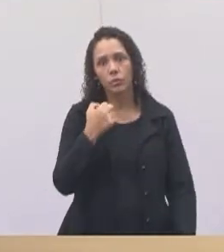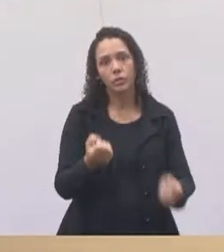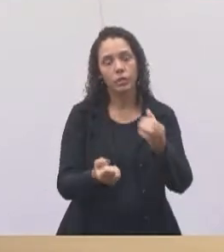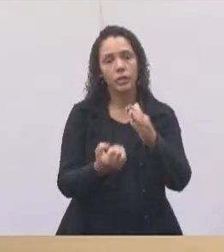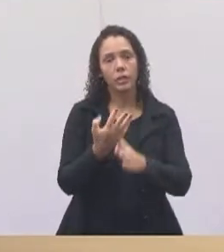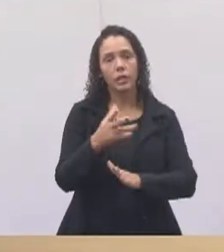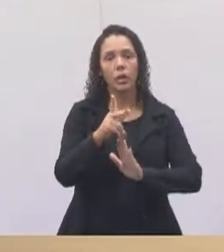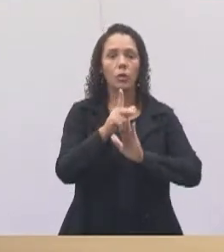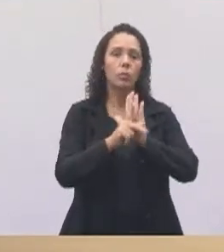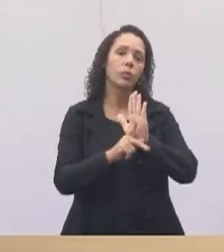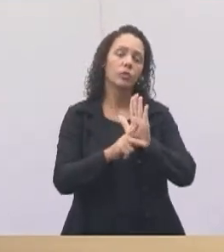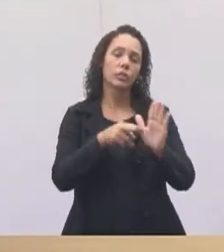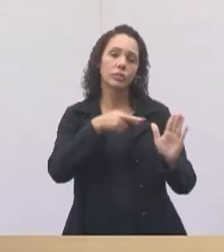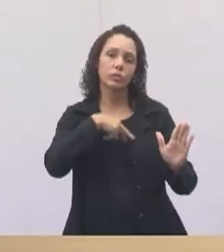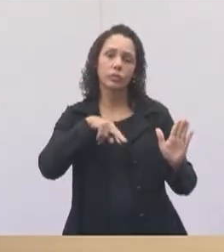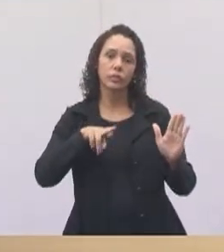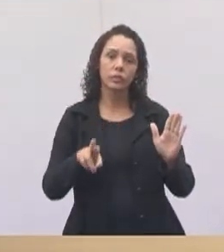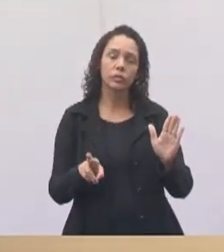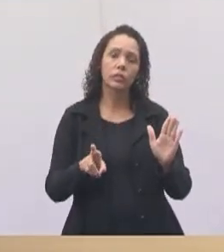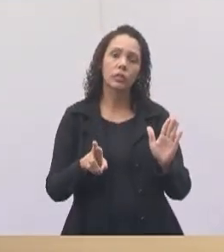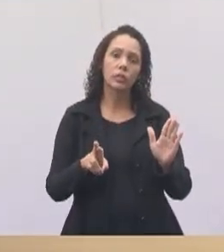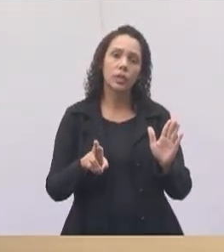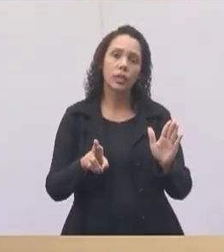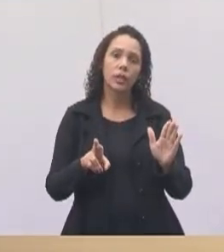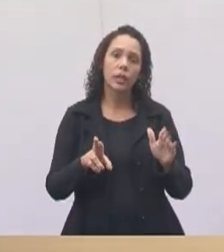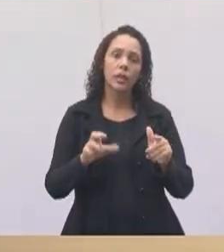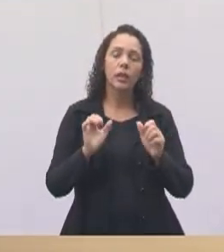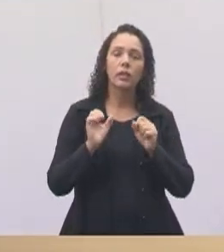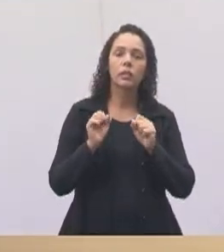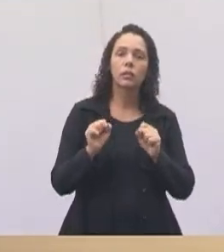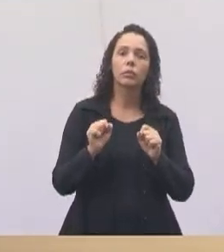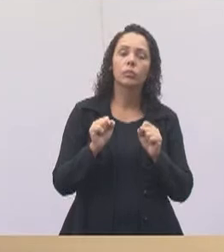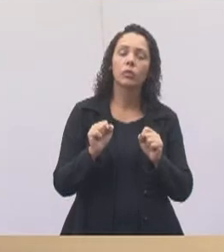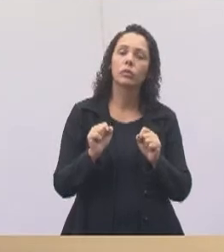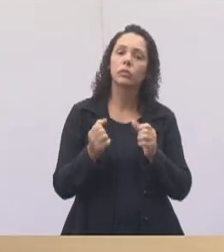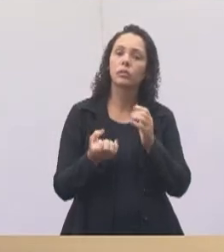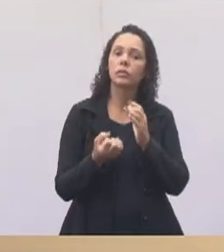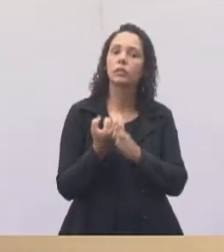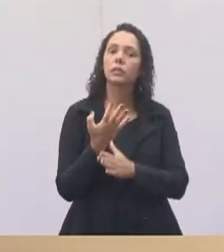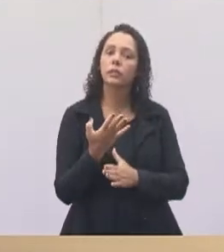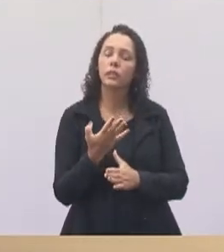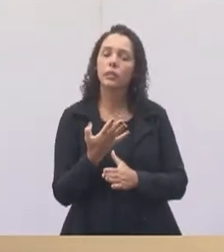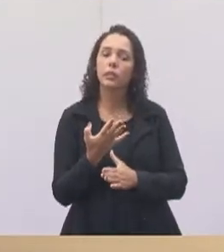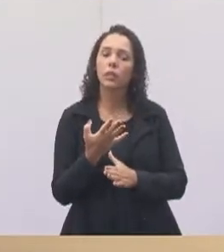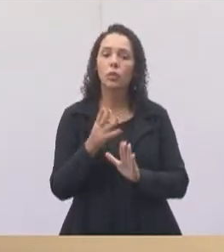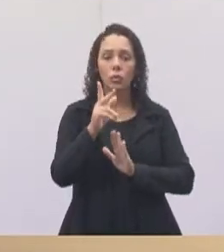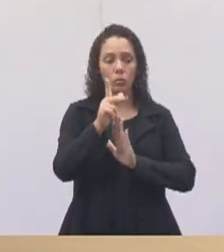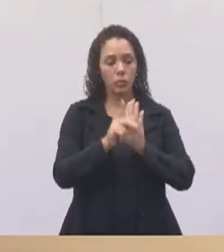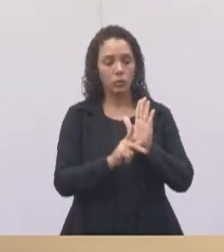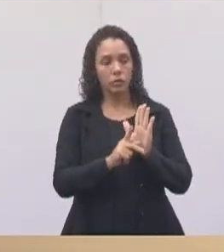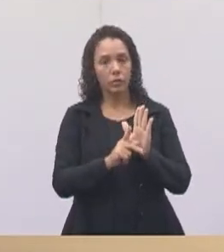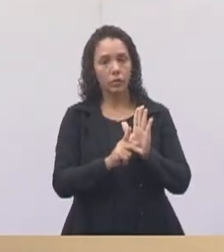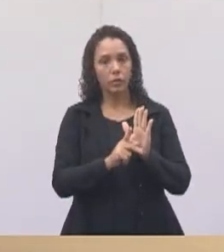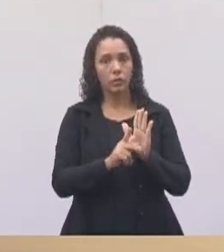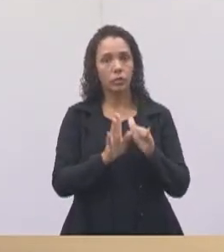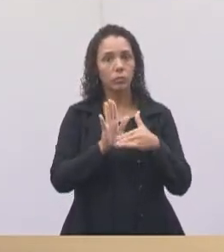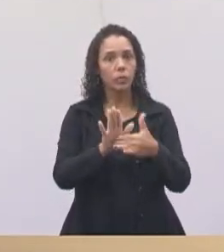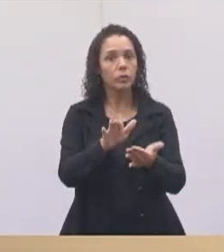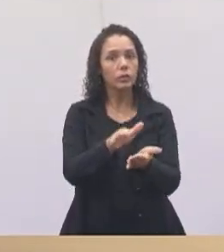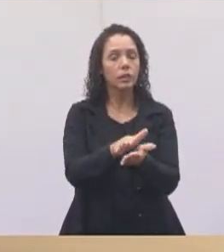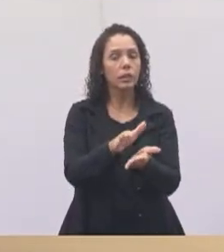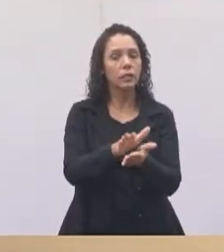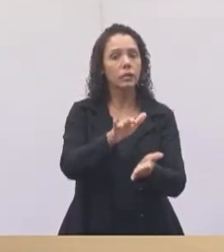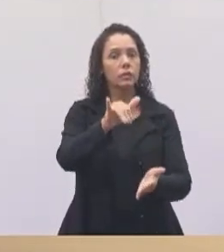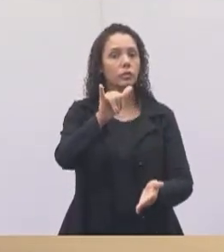projeto sobre a religião que você possa criar, para que você possa criar na cidade de Jacareí um meio